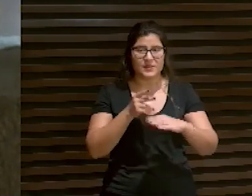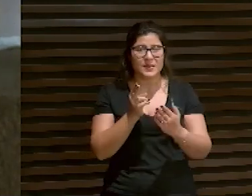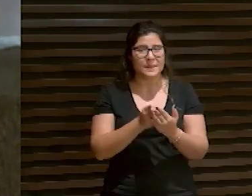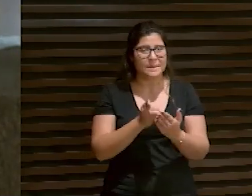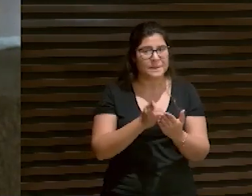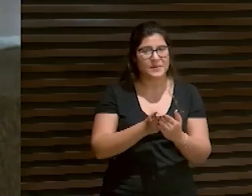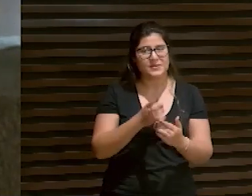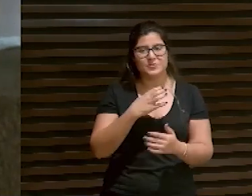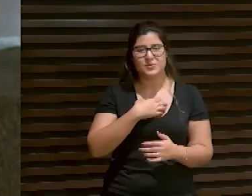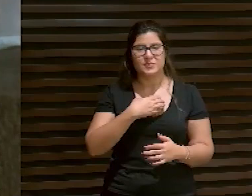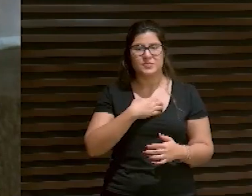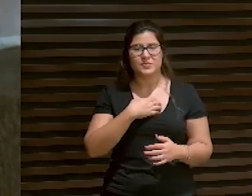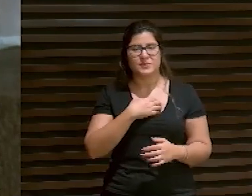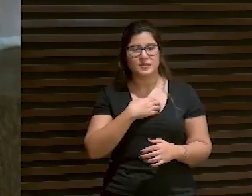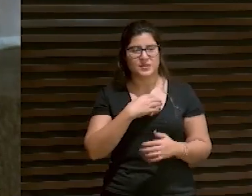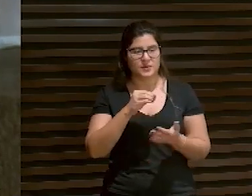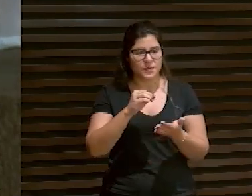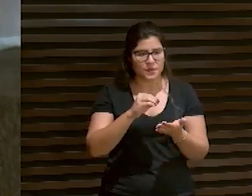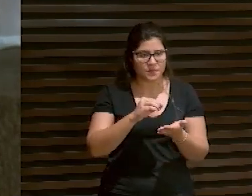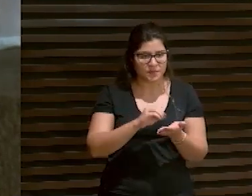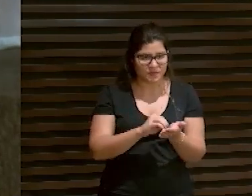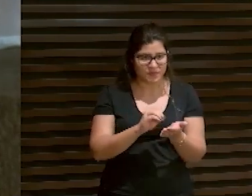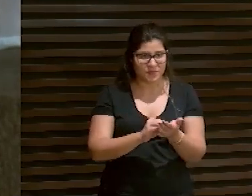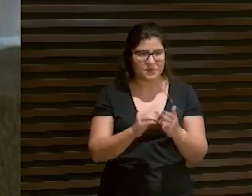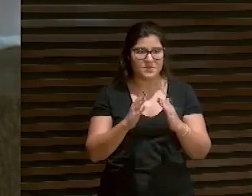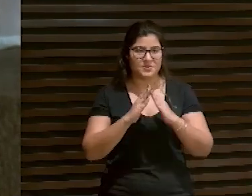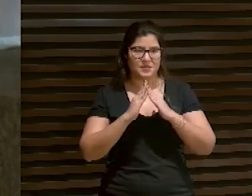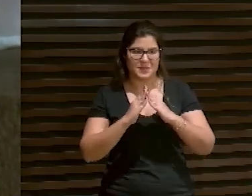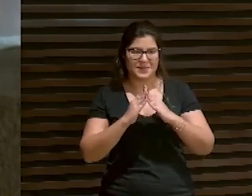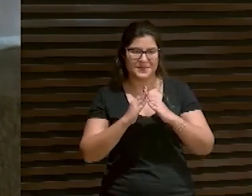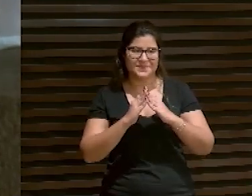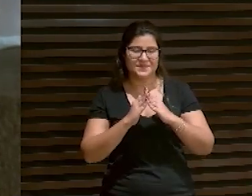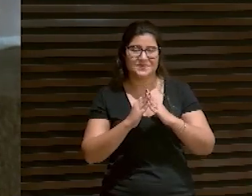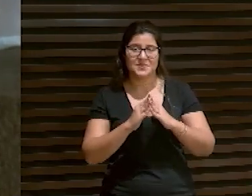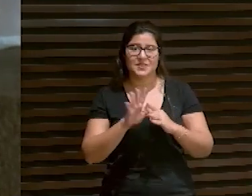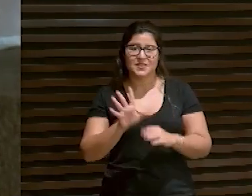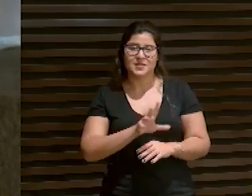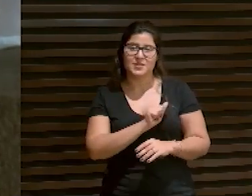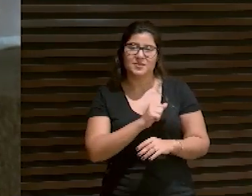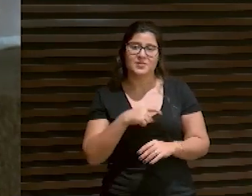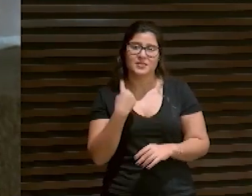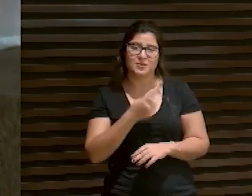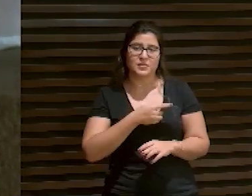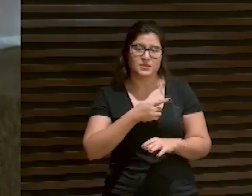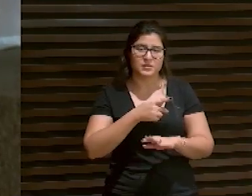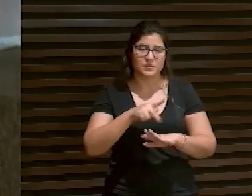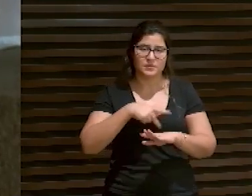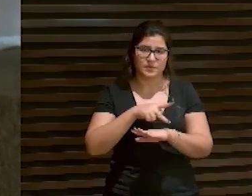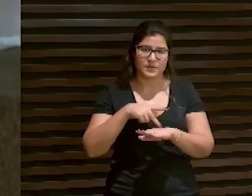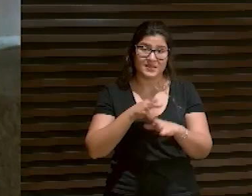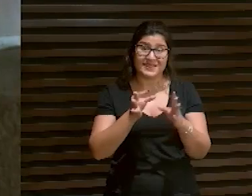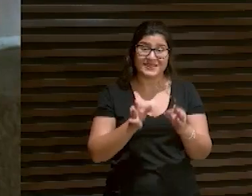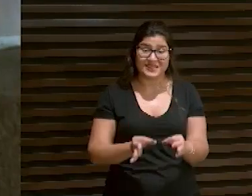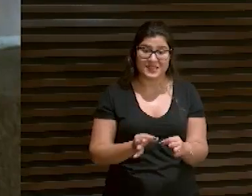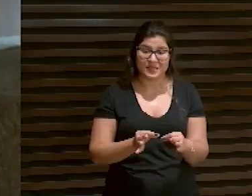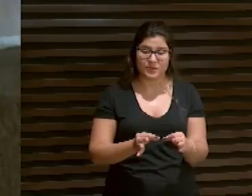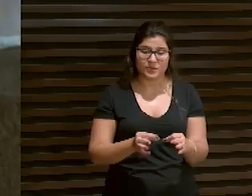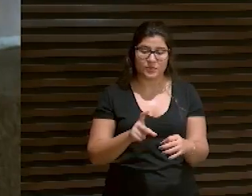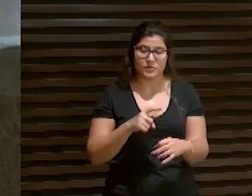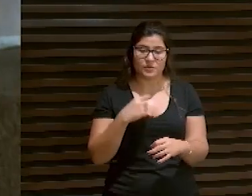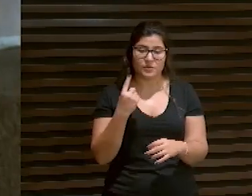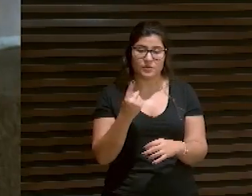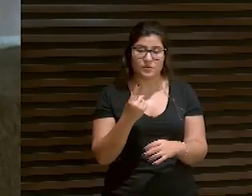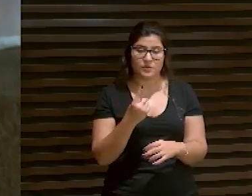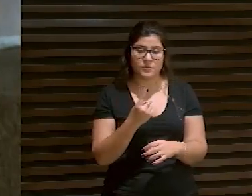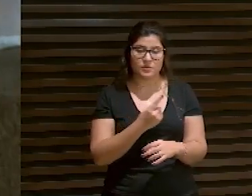bem. O problema surge quando o nosso amor à nossa pátria ele é cego a ponto de a gente ter um sentimento muito